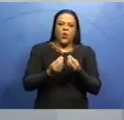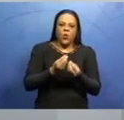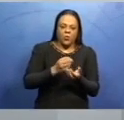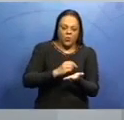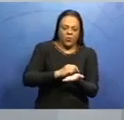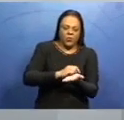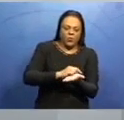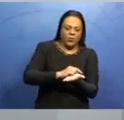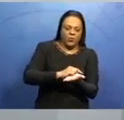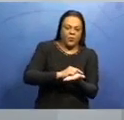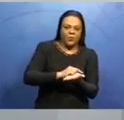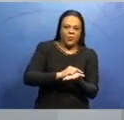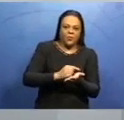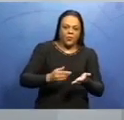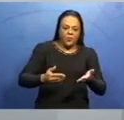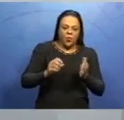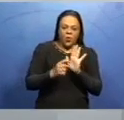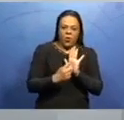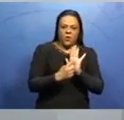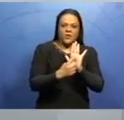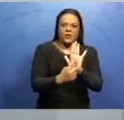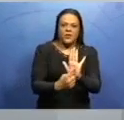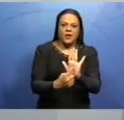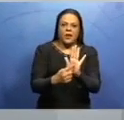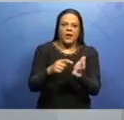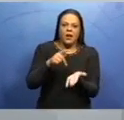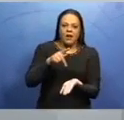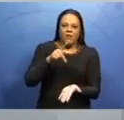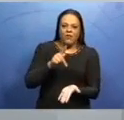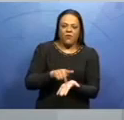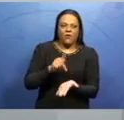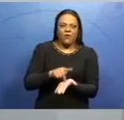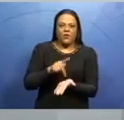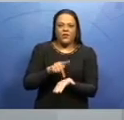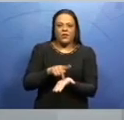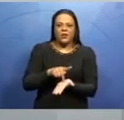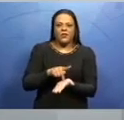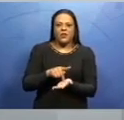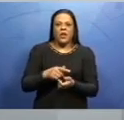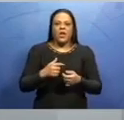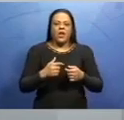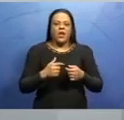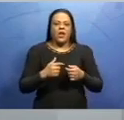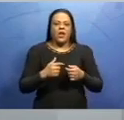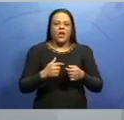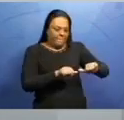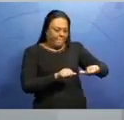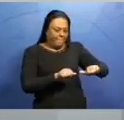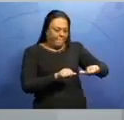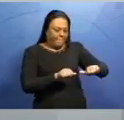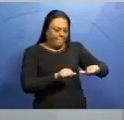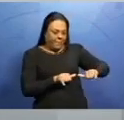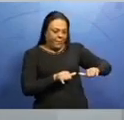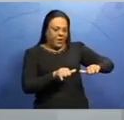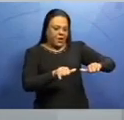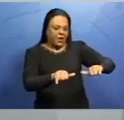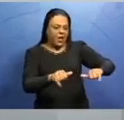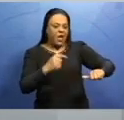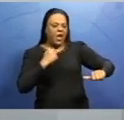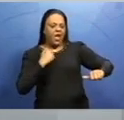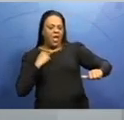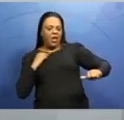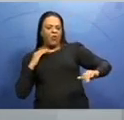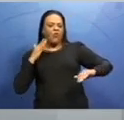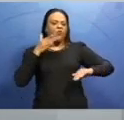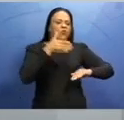Indicativo, indica realidade. Eu vou ao supermercado hoje, está dando uma